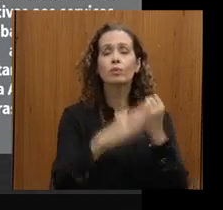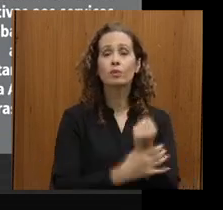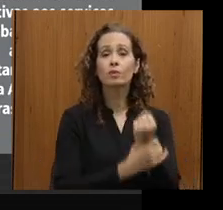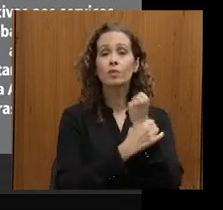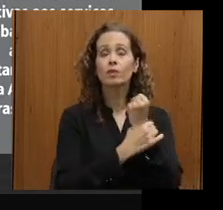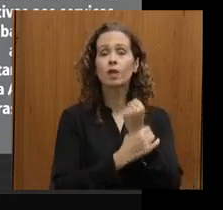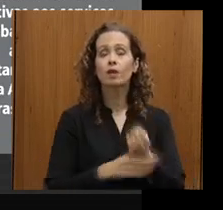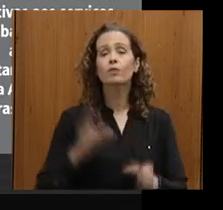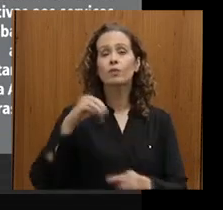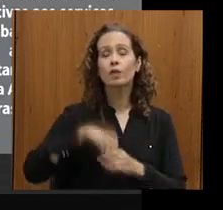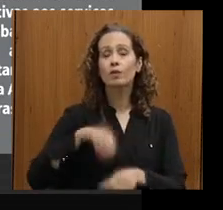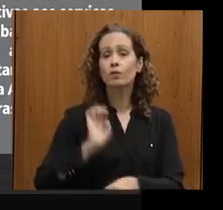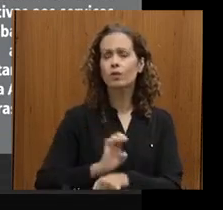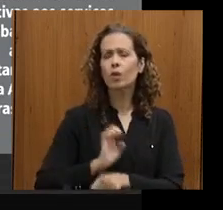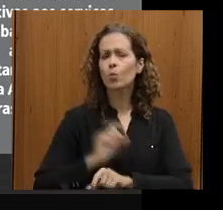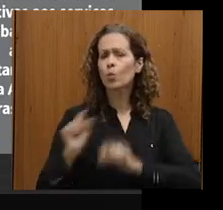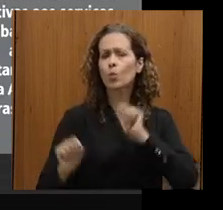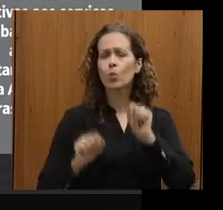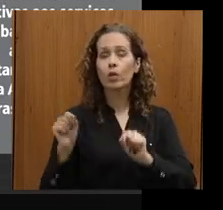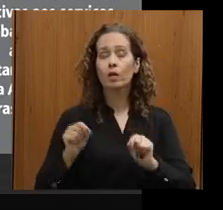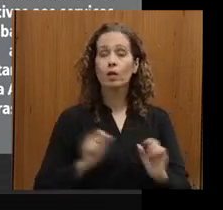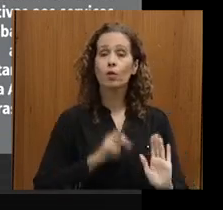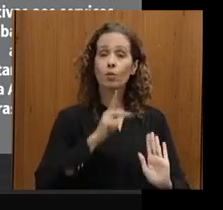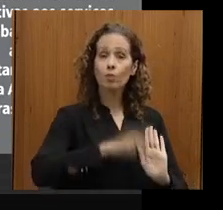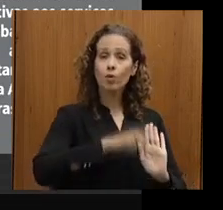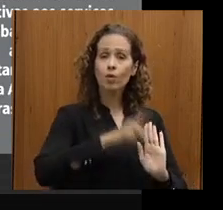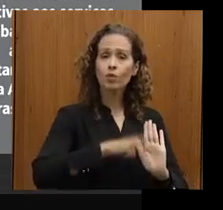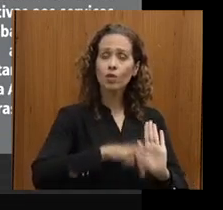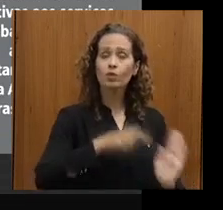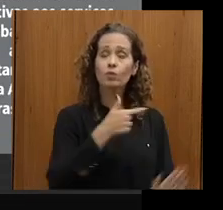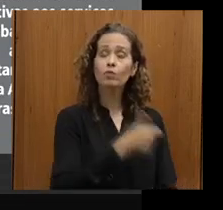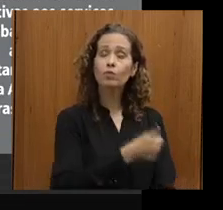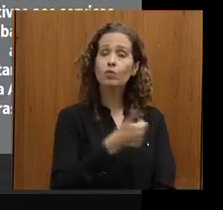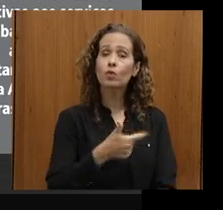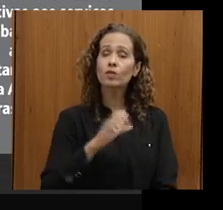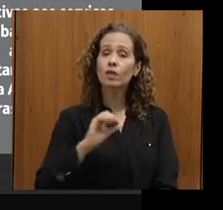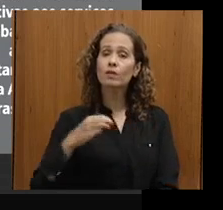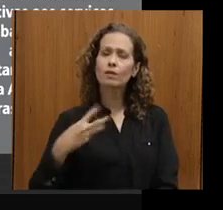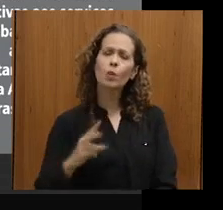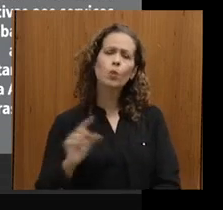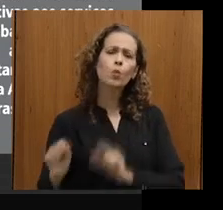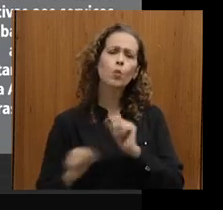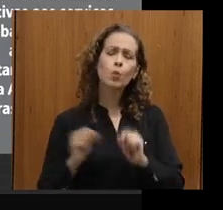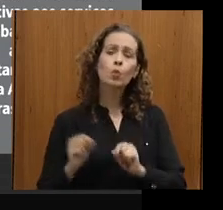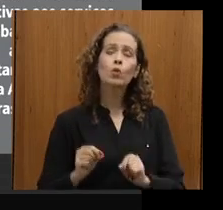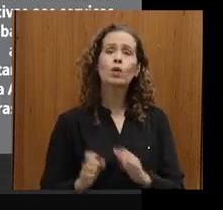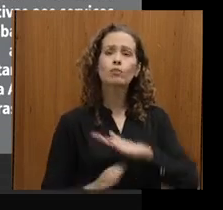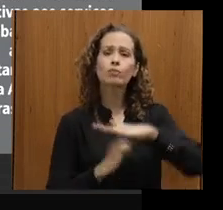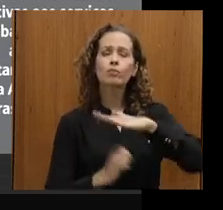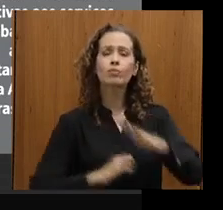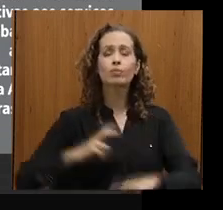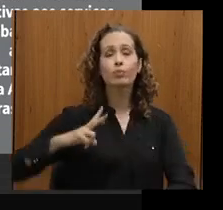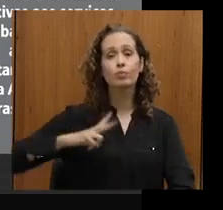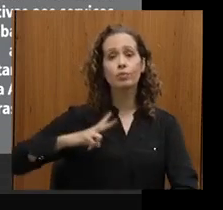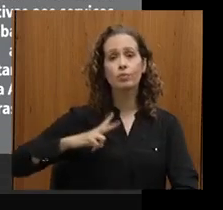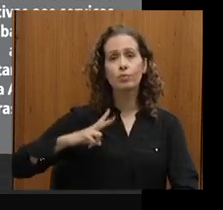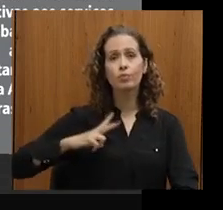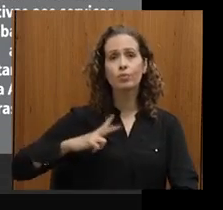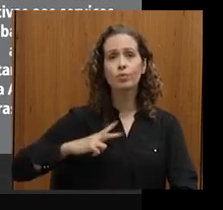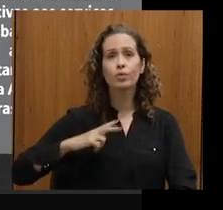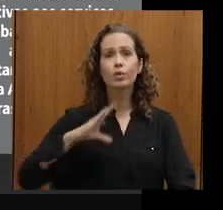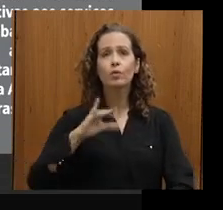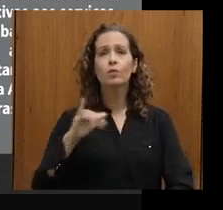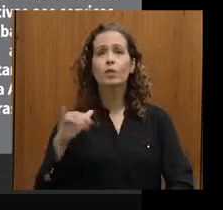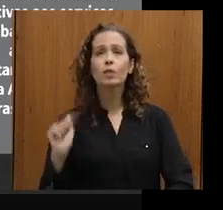Estado. Trata-se do projeto 1203, que autoriza a privatização e desestatização da Companhia de